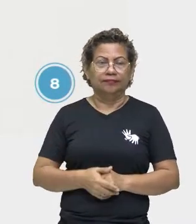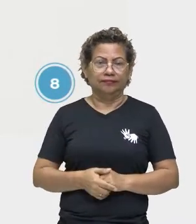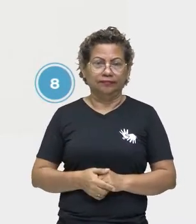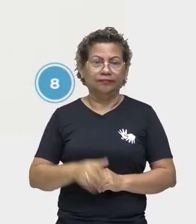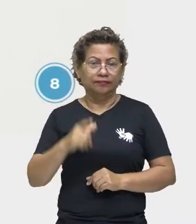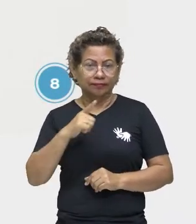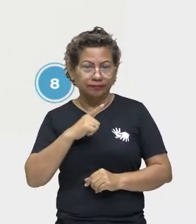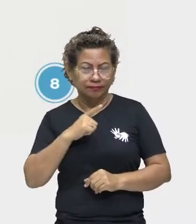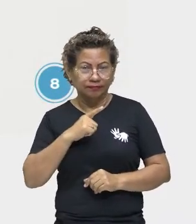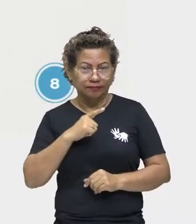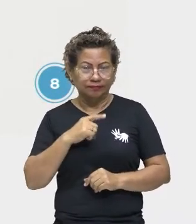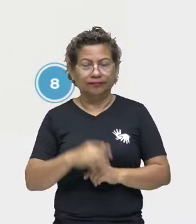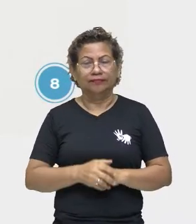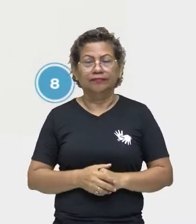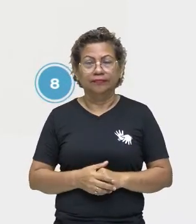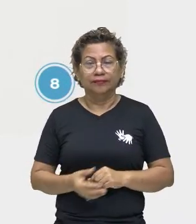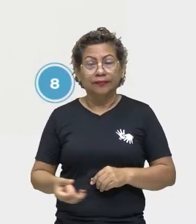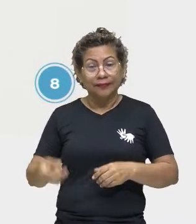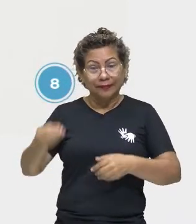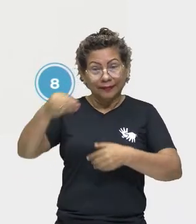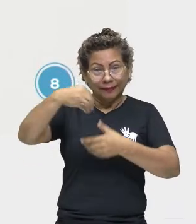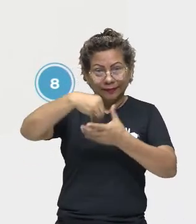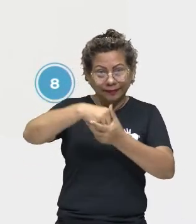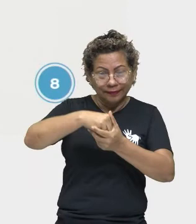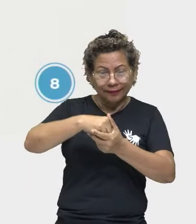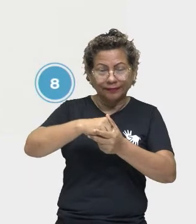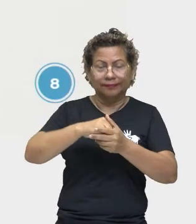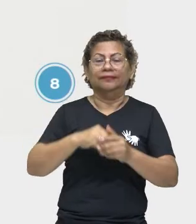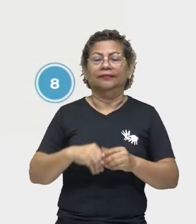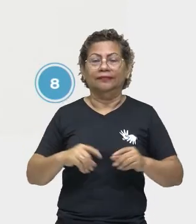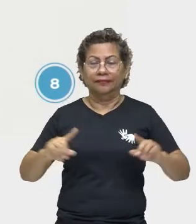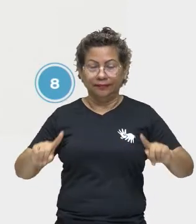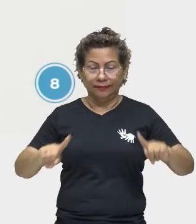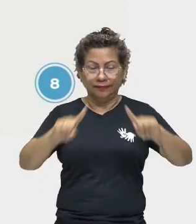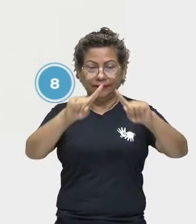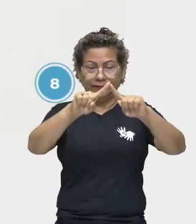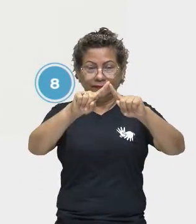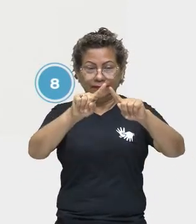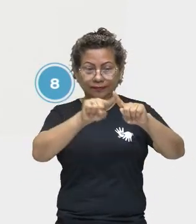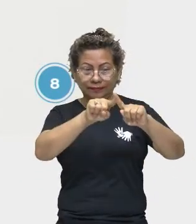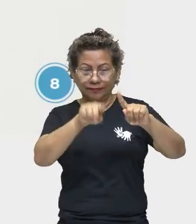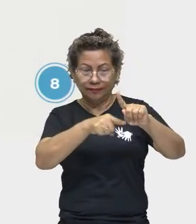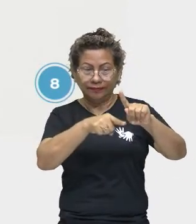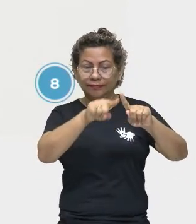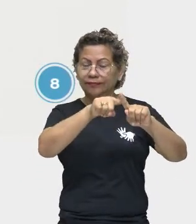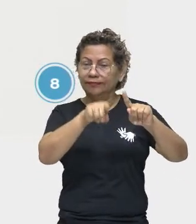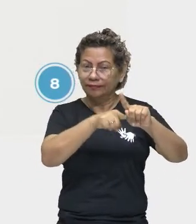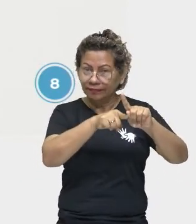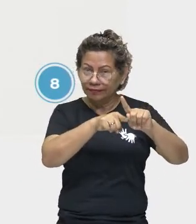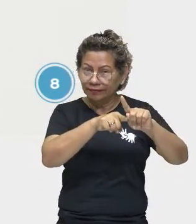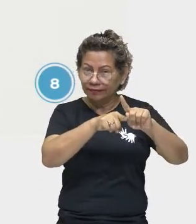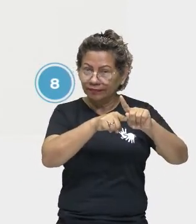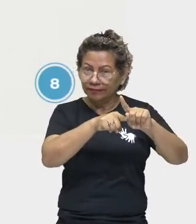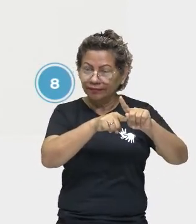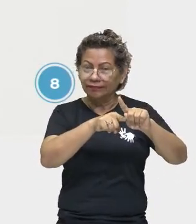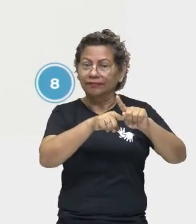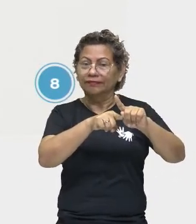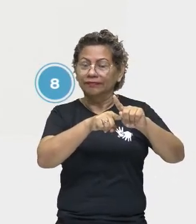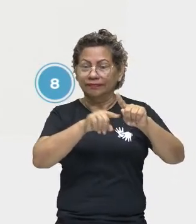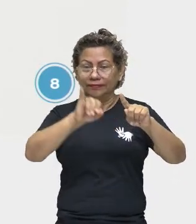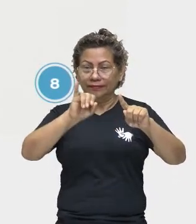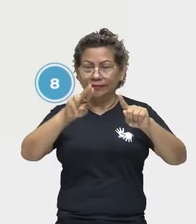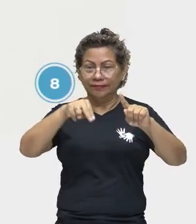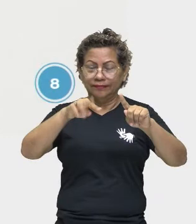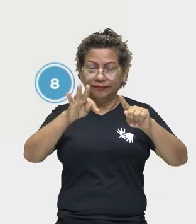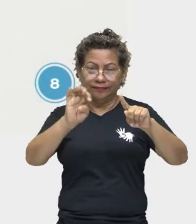um ângulo interno e tem aqui um ângulo externo. Aqui é o ângulo